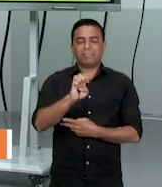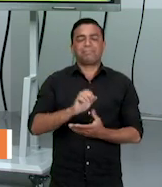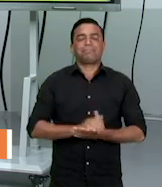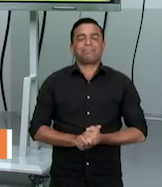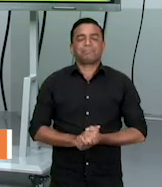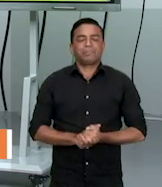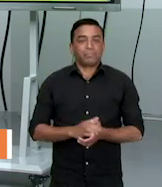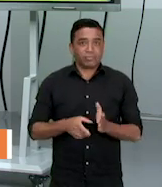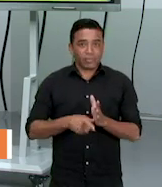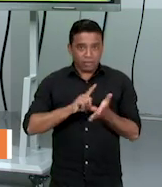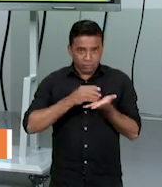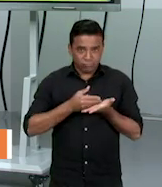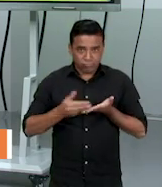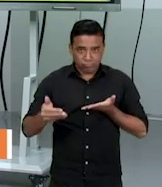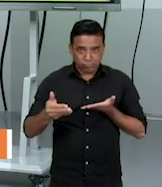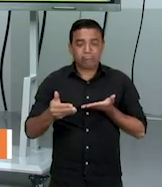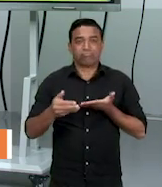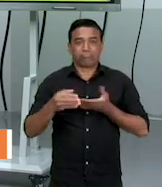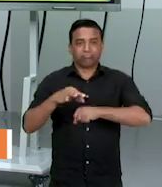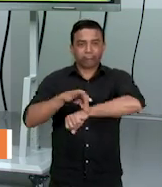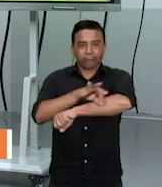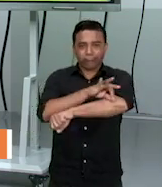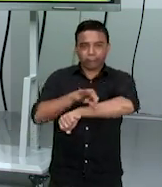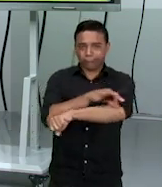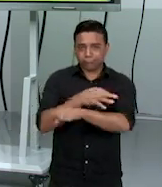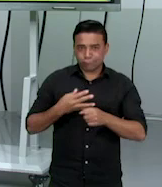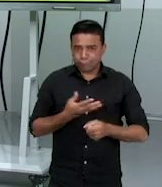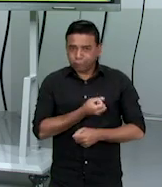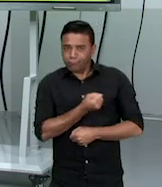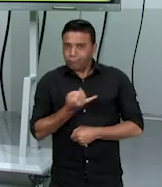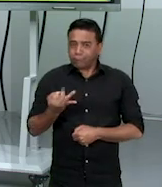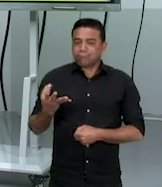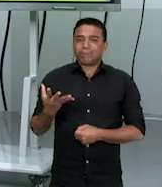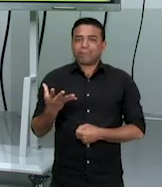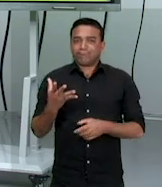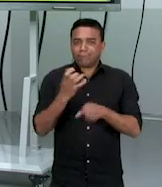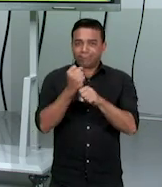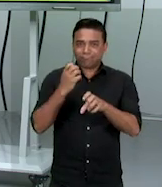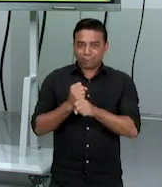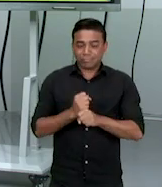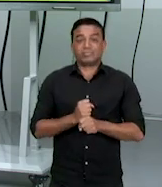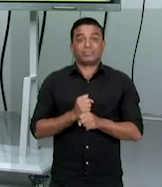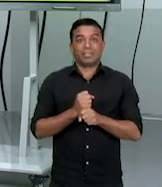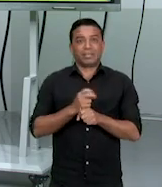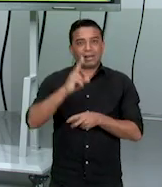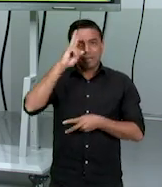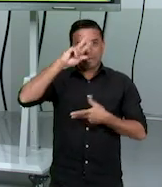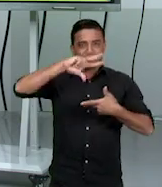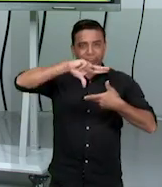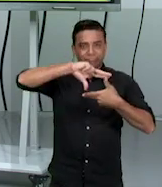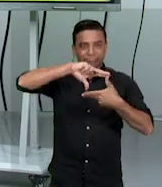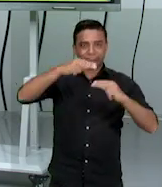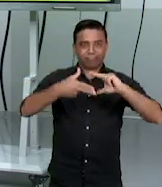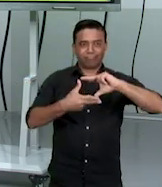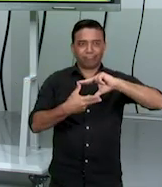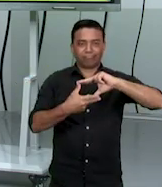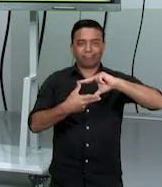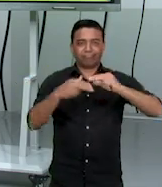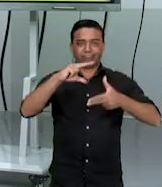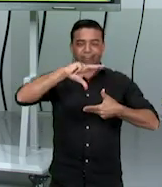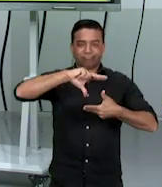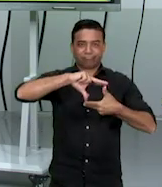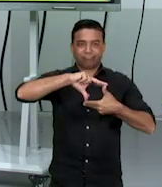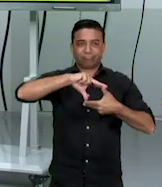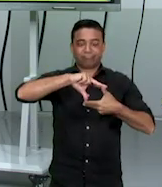Antes que a gente entre nas medidas de capacidade, retomando sólidos geométricos, nós